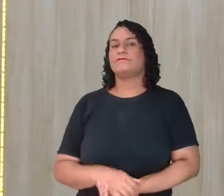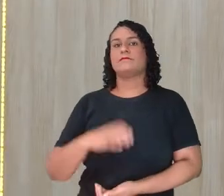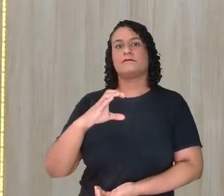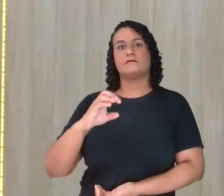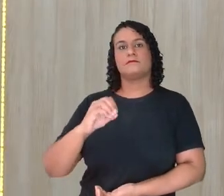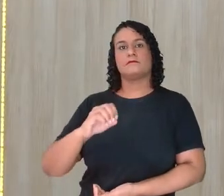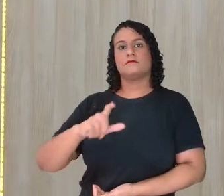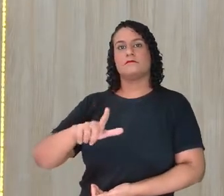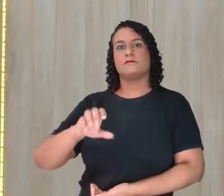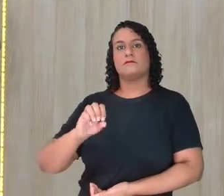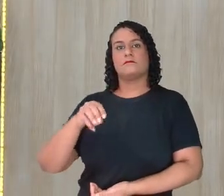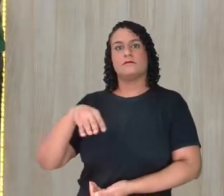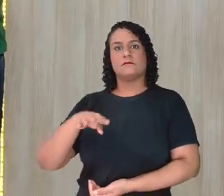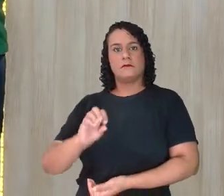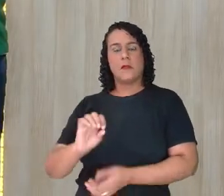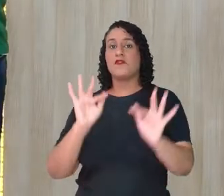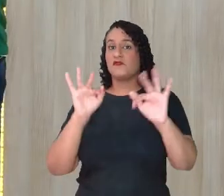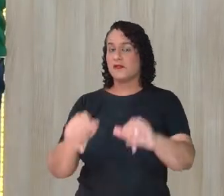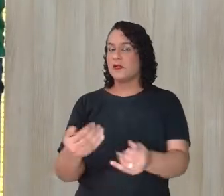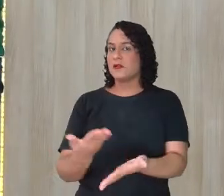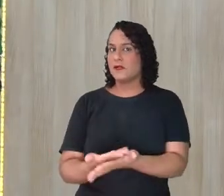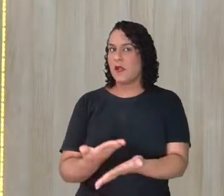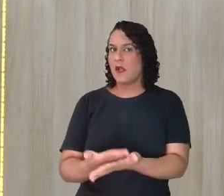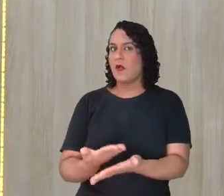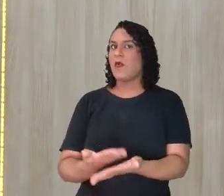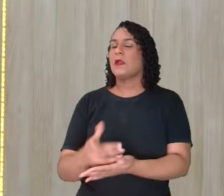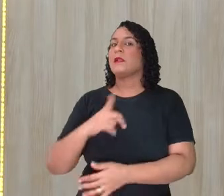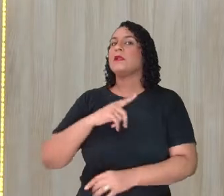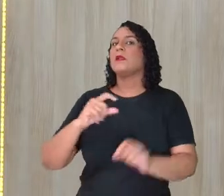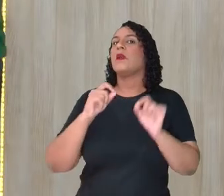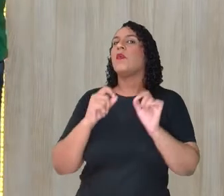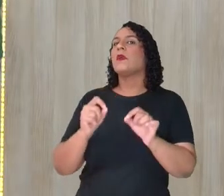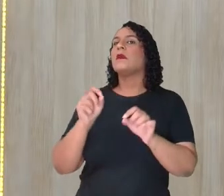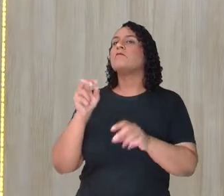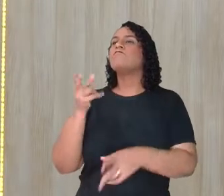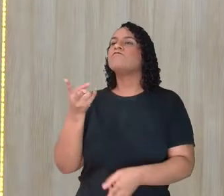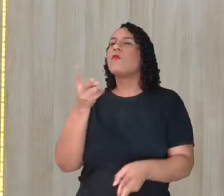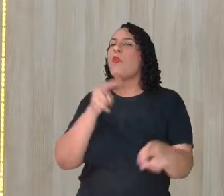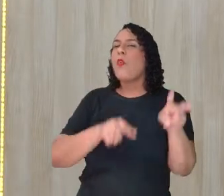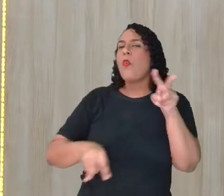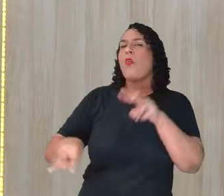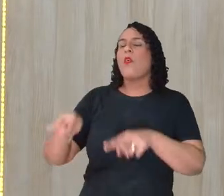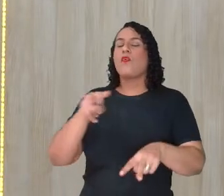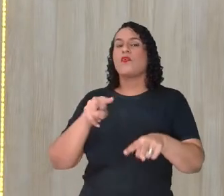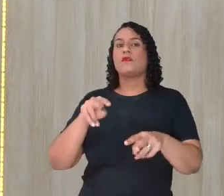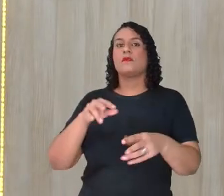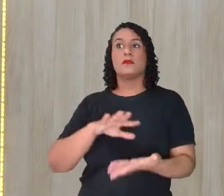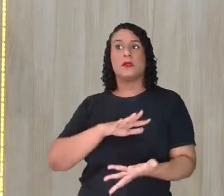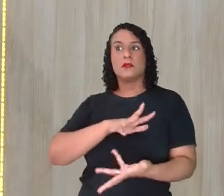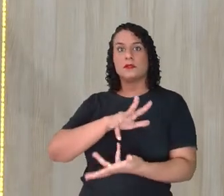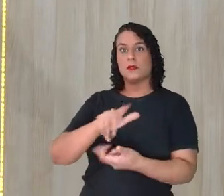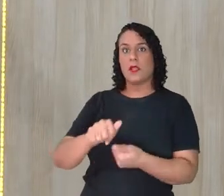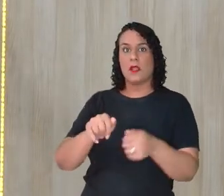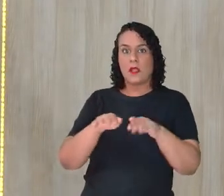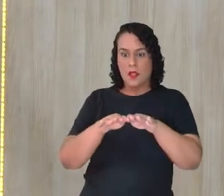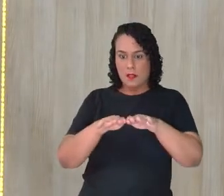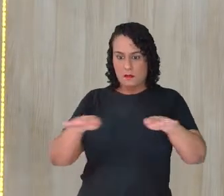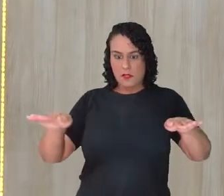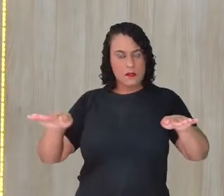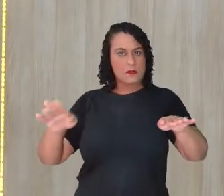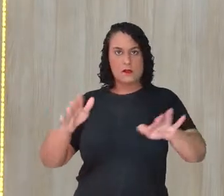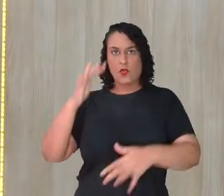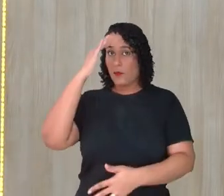Colombo, ele, para a gente encerrar a nossa aula, ele tinha a visão de que a Terra, né, ela não era plana, né, como